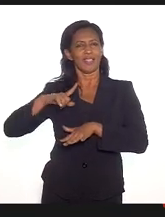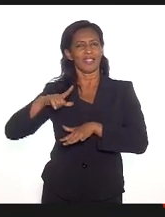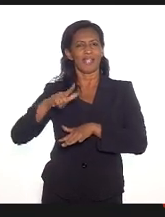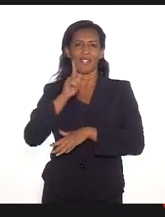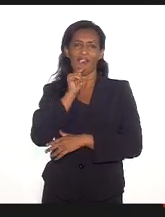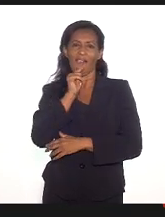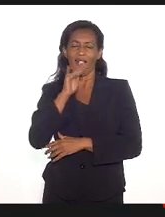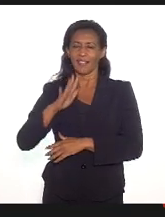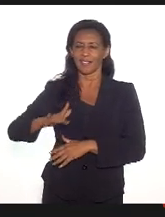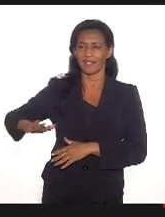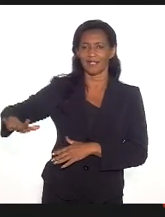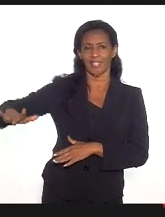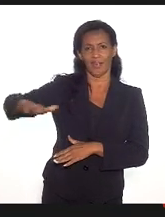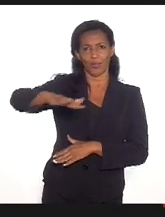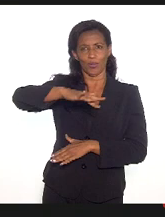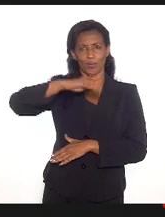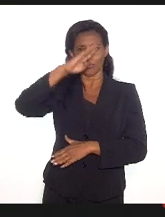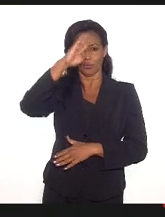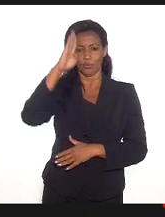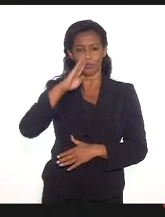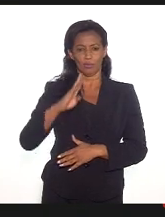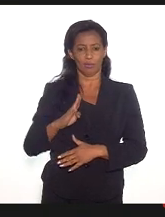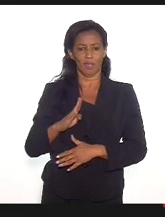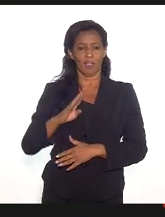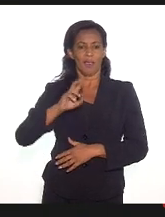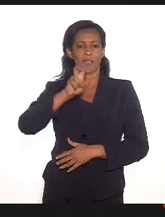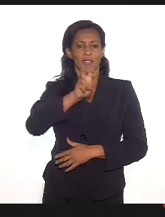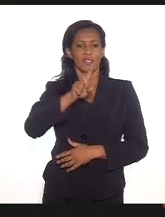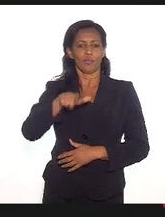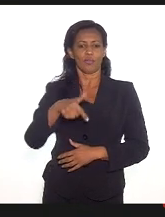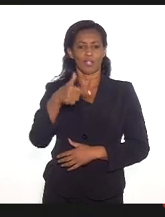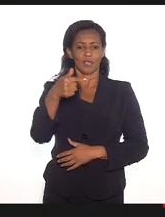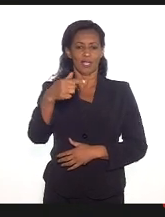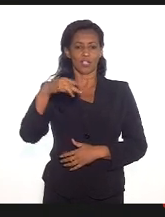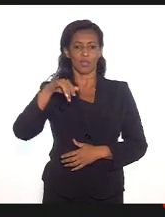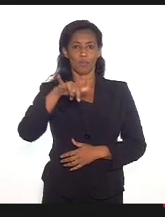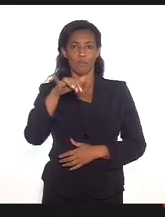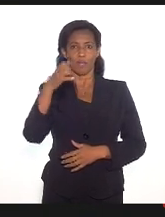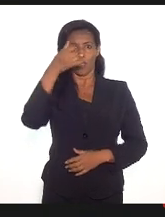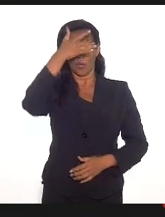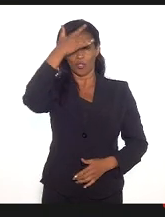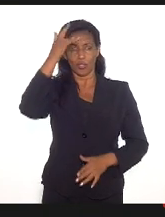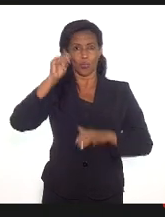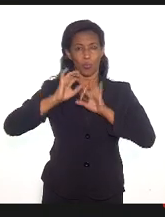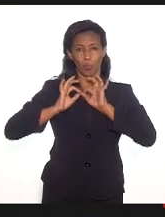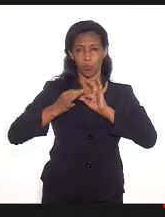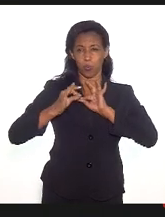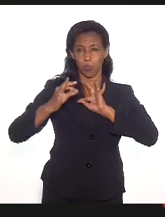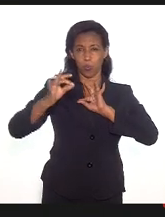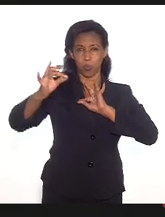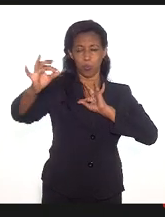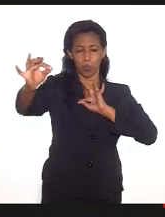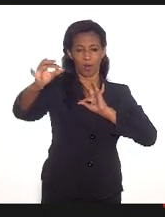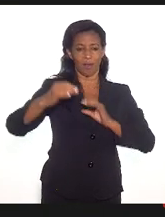as águas interiores do Brasil, com seus cerca de 5,7 milhões de quilômetros